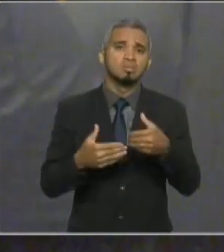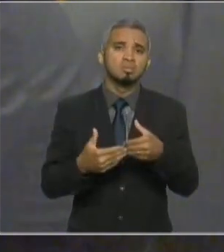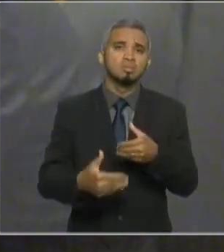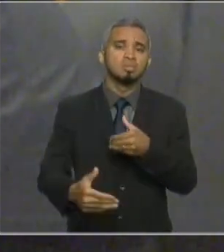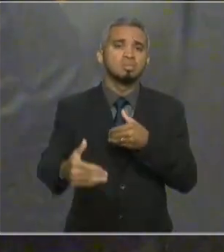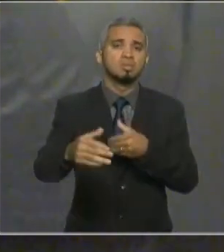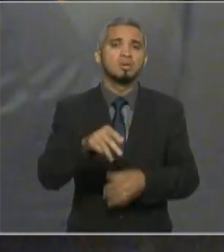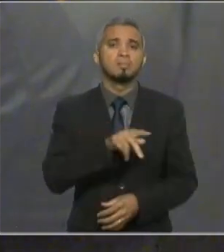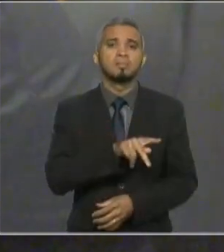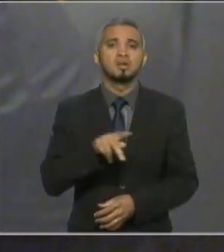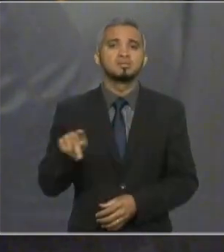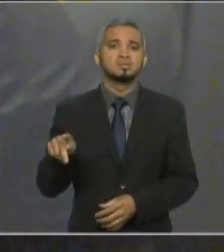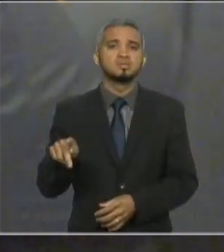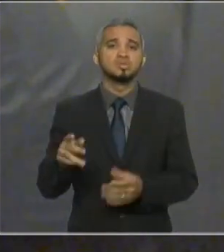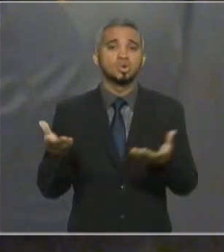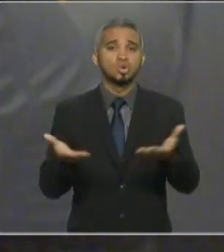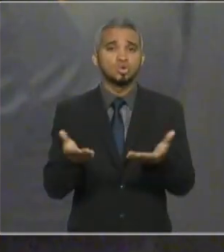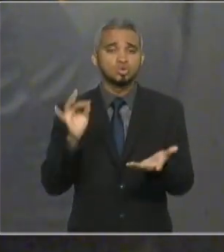do atual